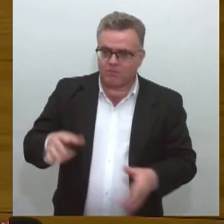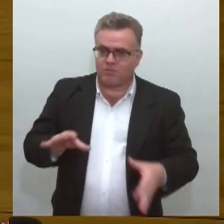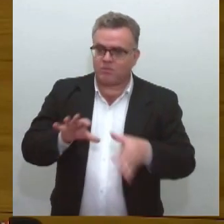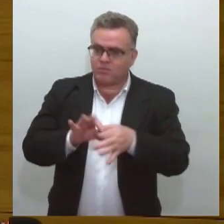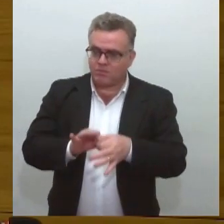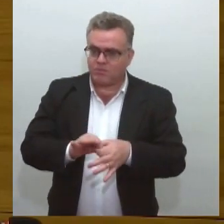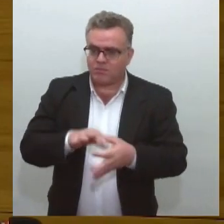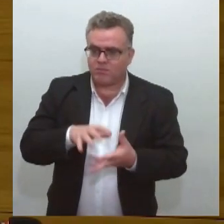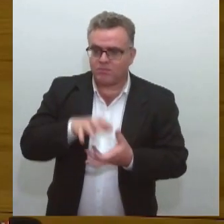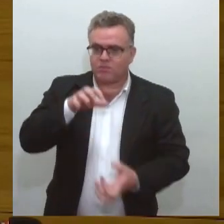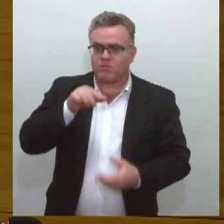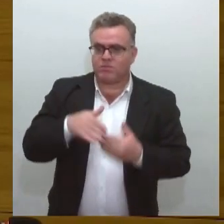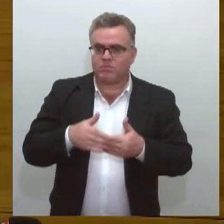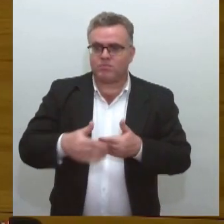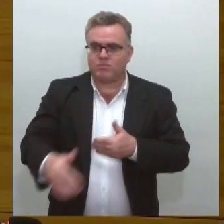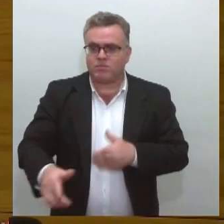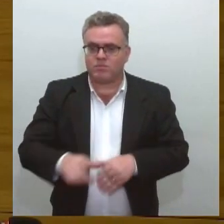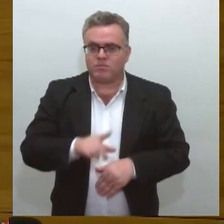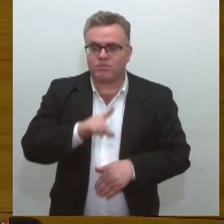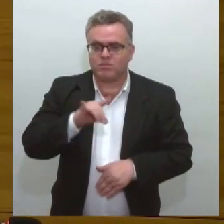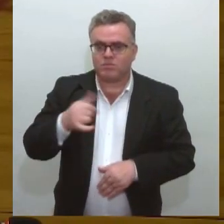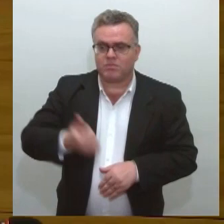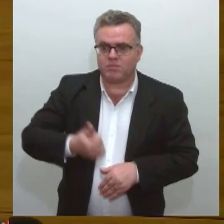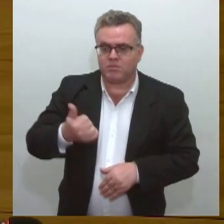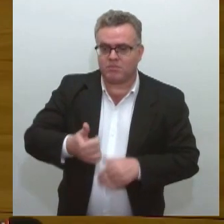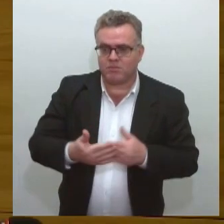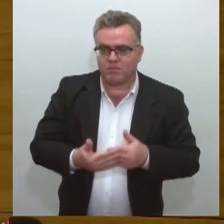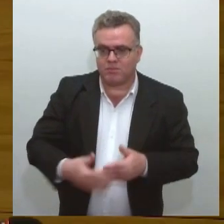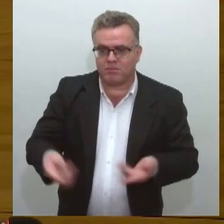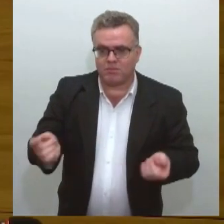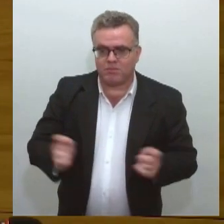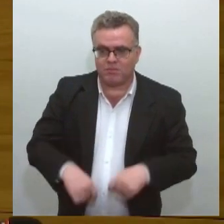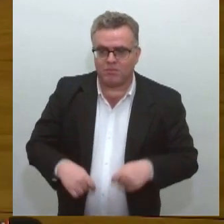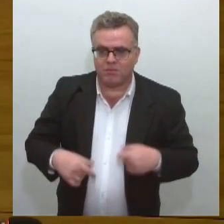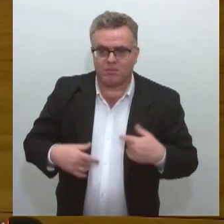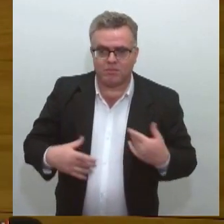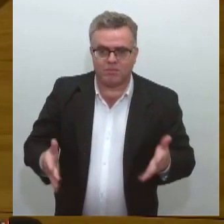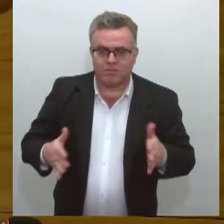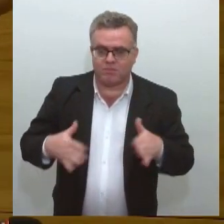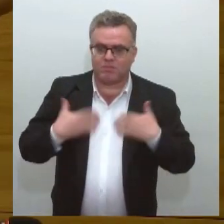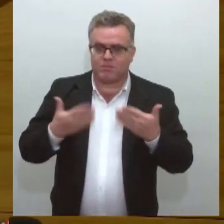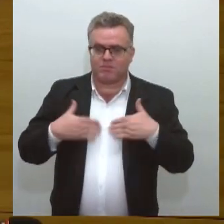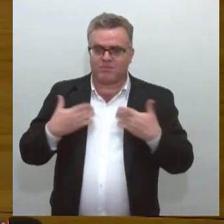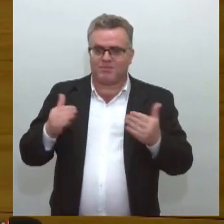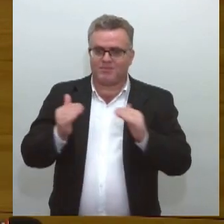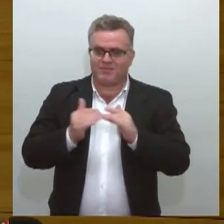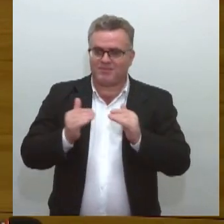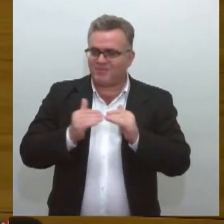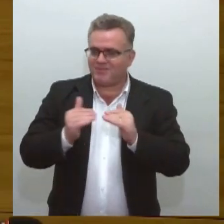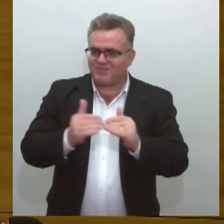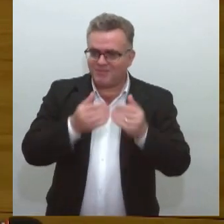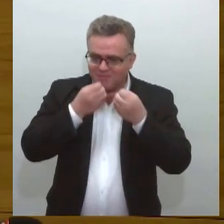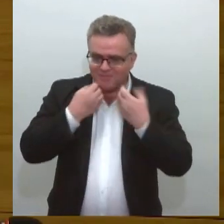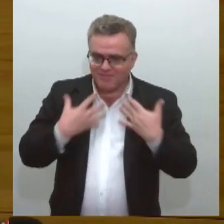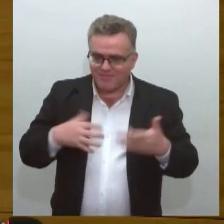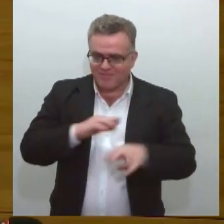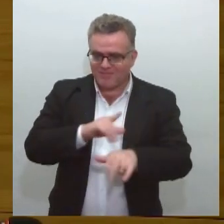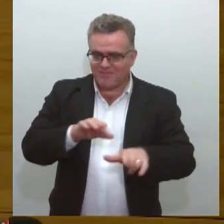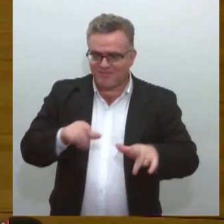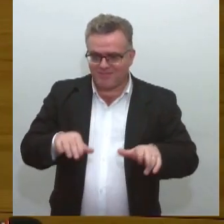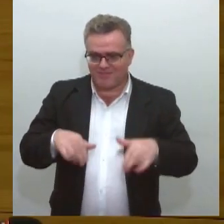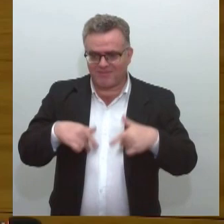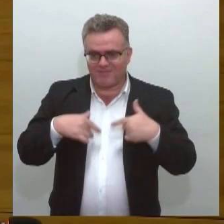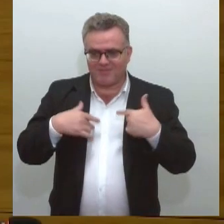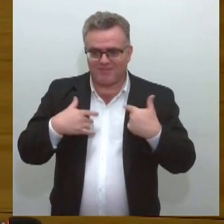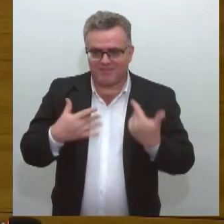na primeira edição, ou seja, a Escola do Legislativo é fantástica, né, com vários projetos aí. Ficou mais curioso? Vai lá